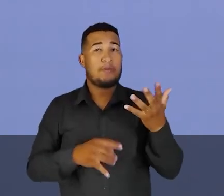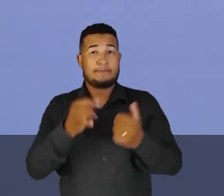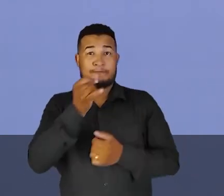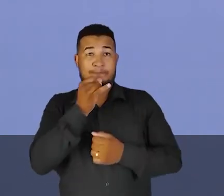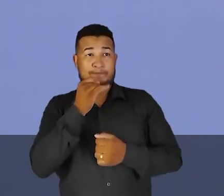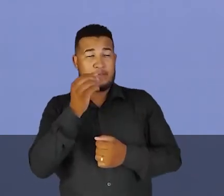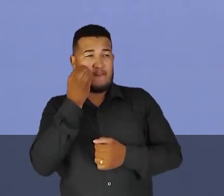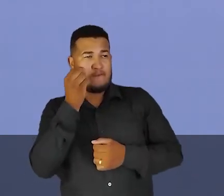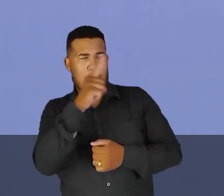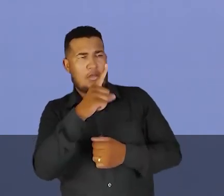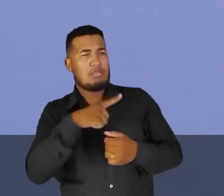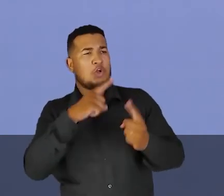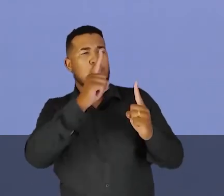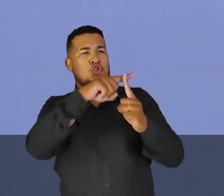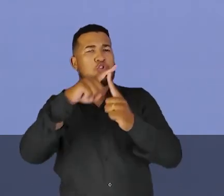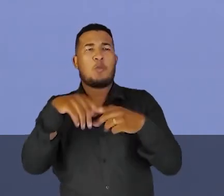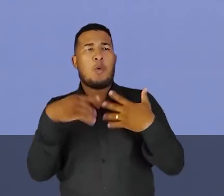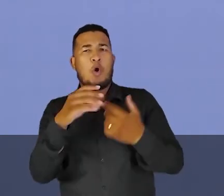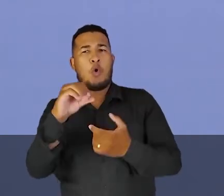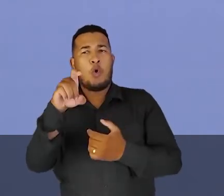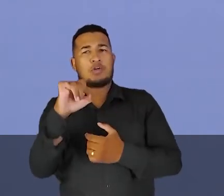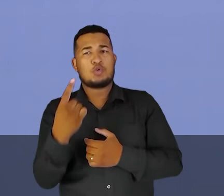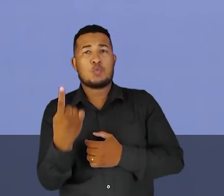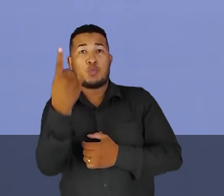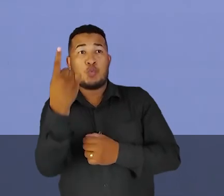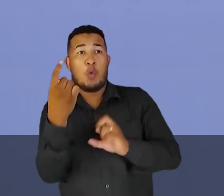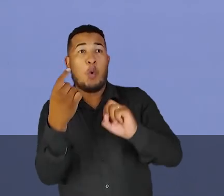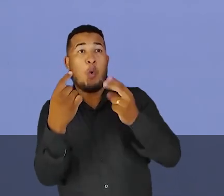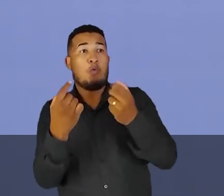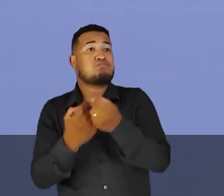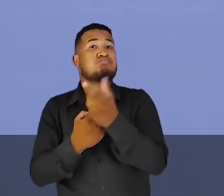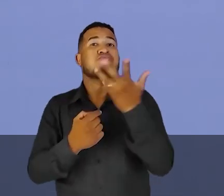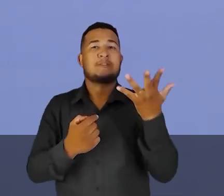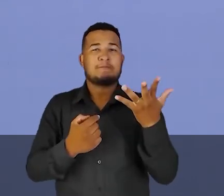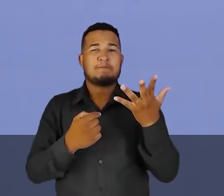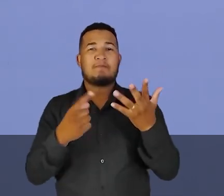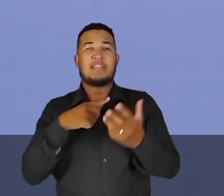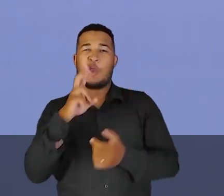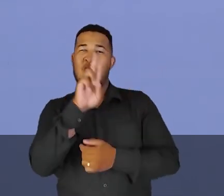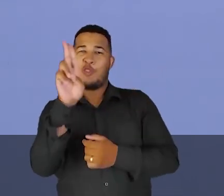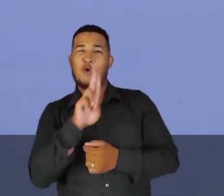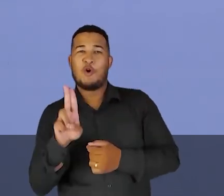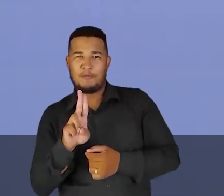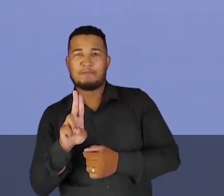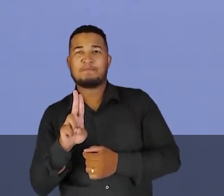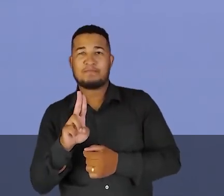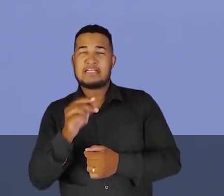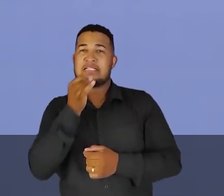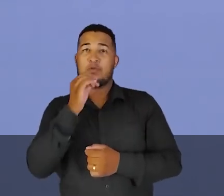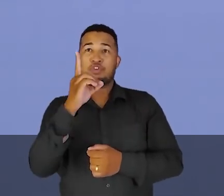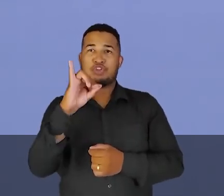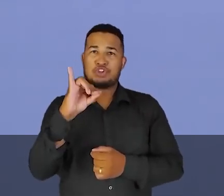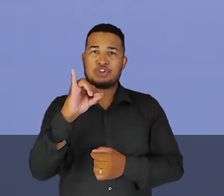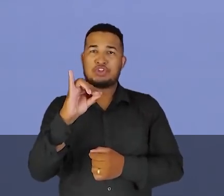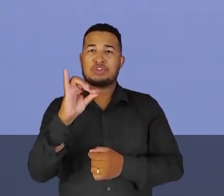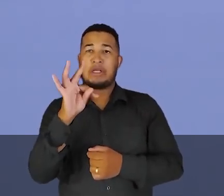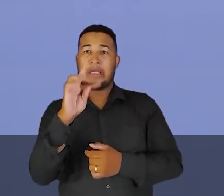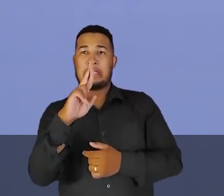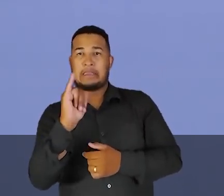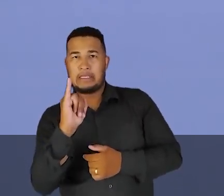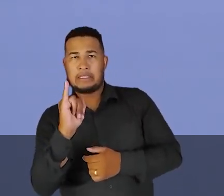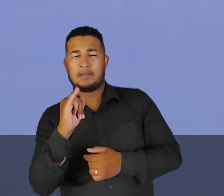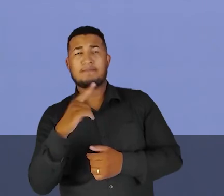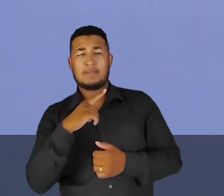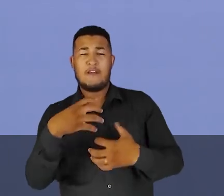meu elemento forma um tipo de óxido só ou mais de um. Aí a gente vai usar essa nomenclatura de, tri. Tem outras maneiras de dar